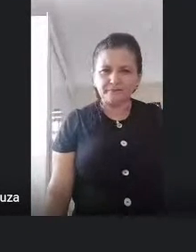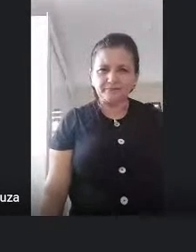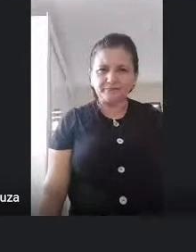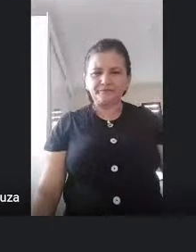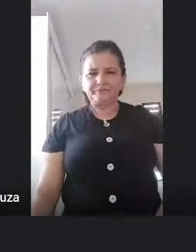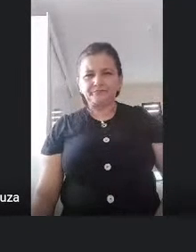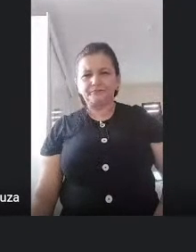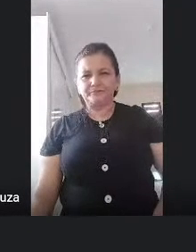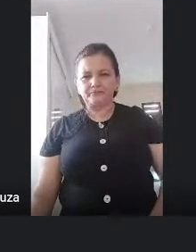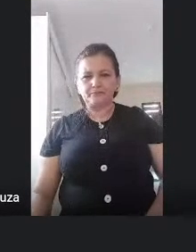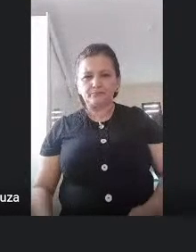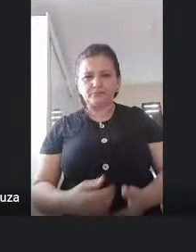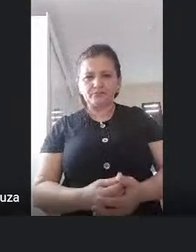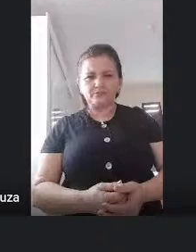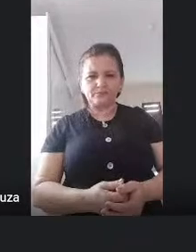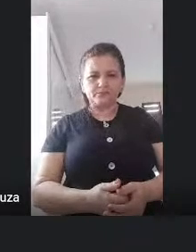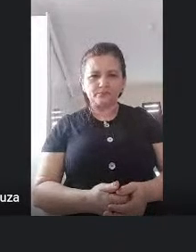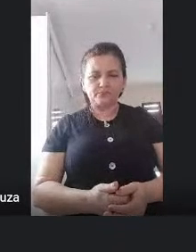Então,